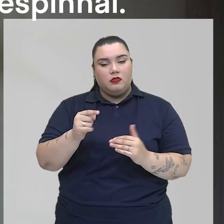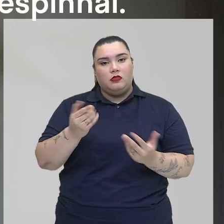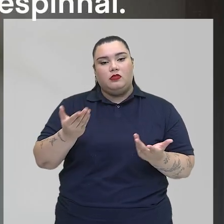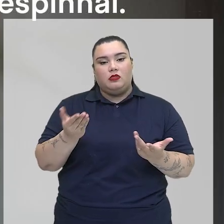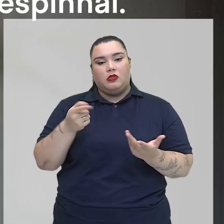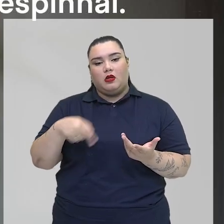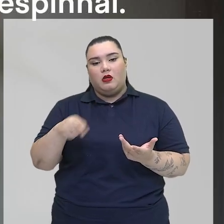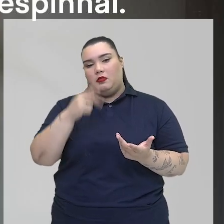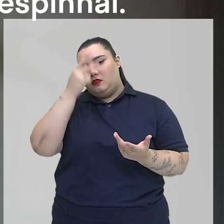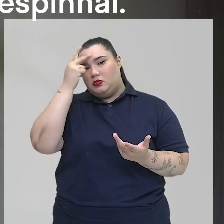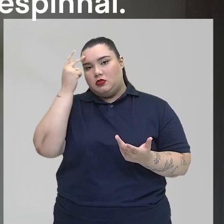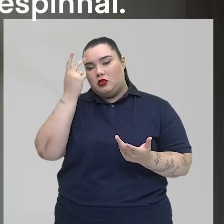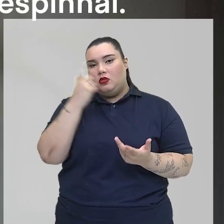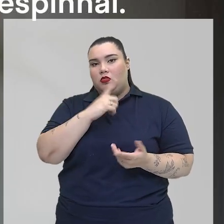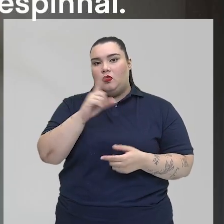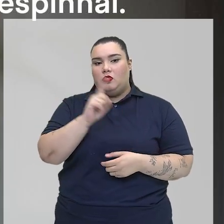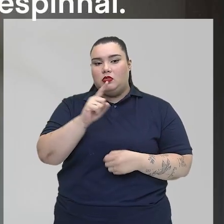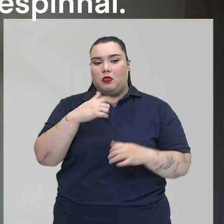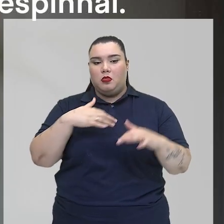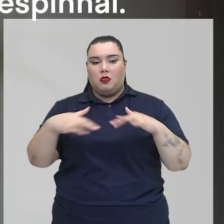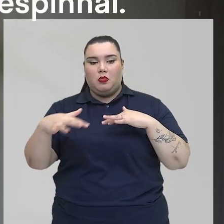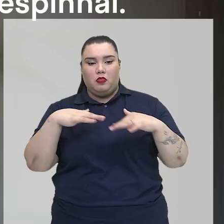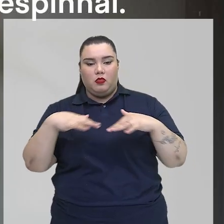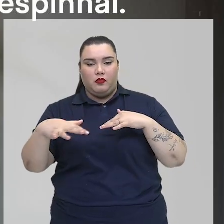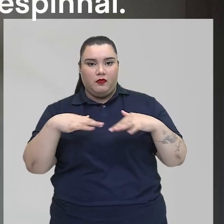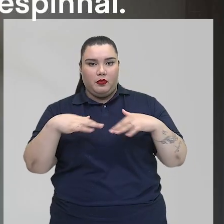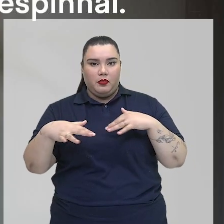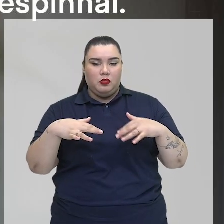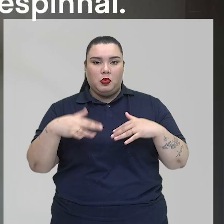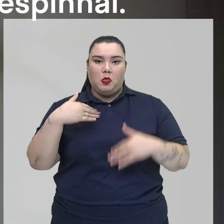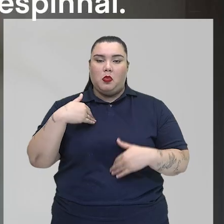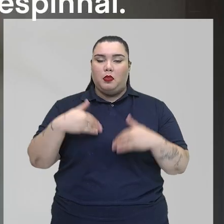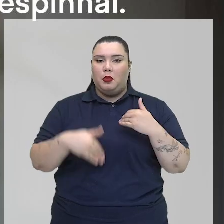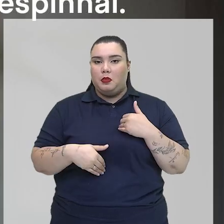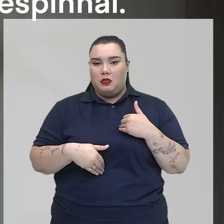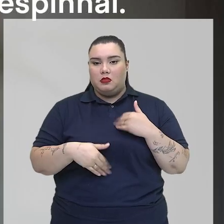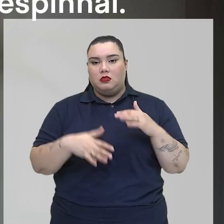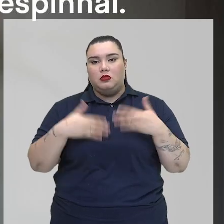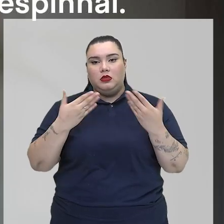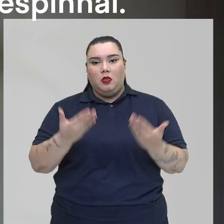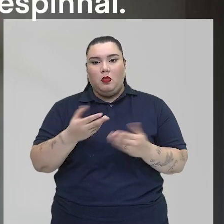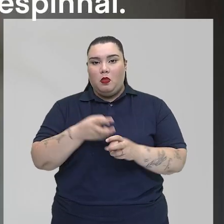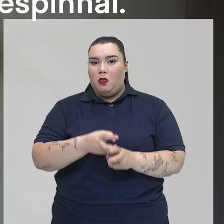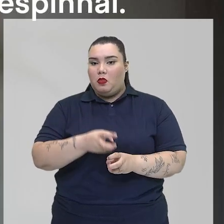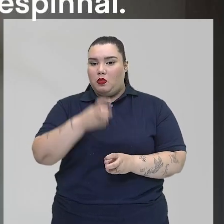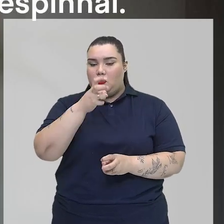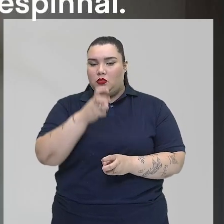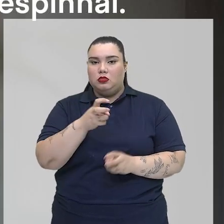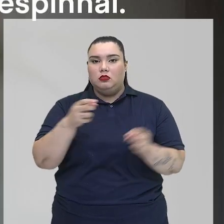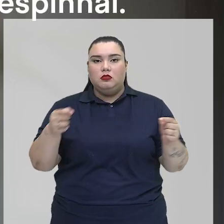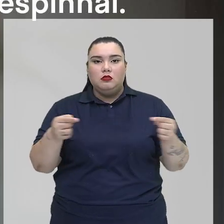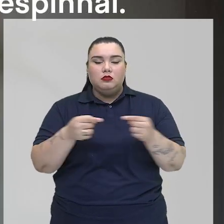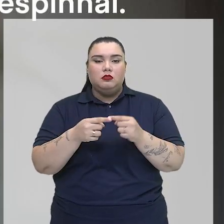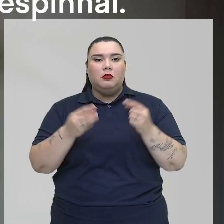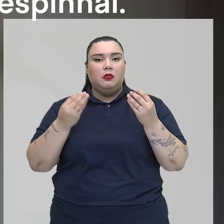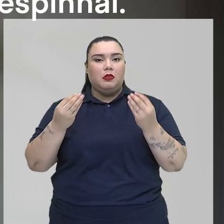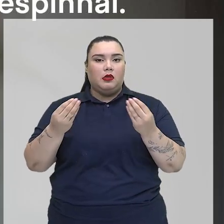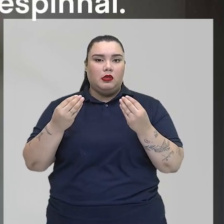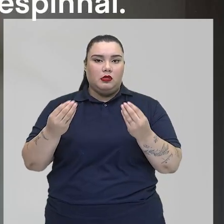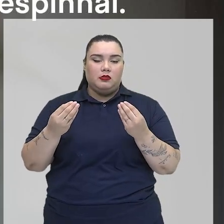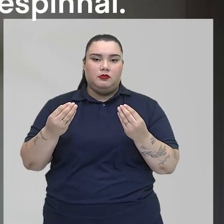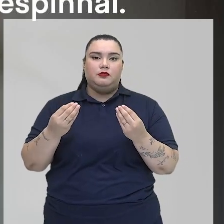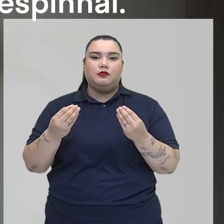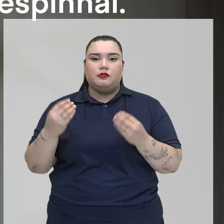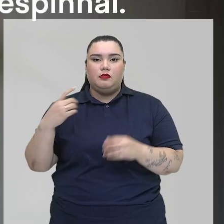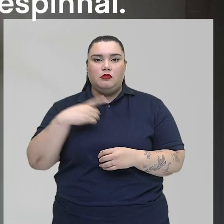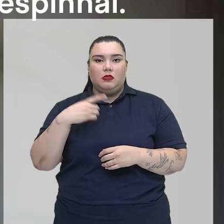muito provavelmente ela não vai conseguir mais movimentar o seu corpo. Então, a nossa coluna ela vai servir para quê? Para,